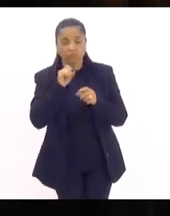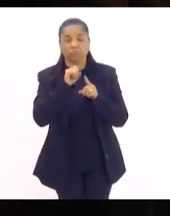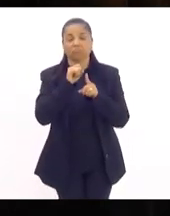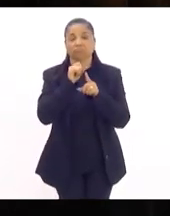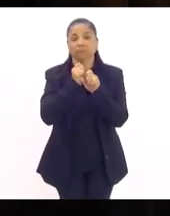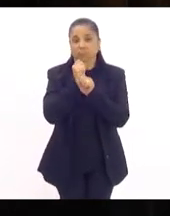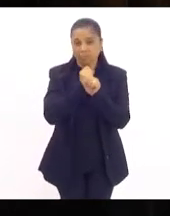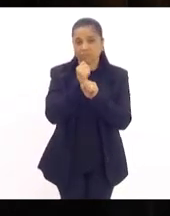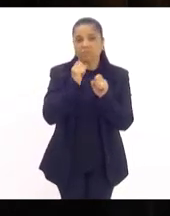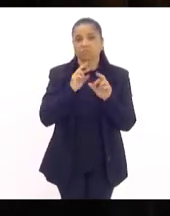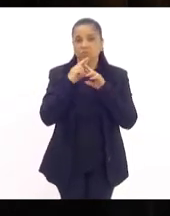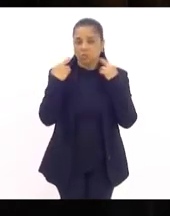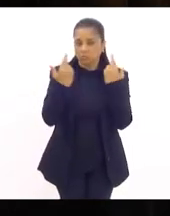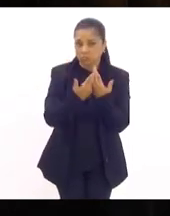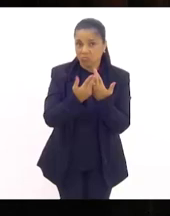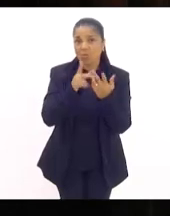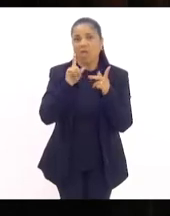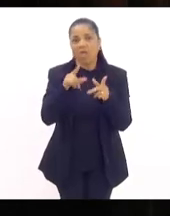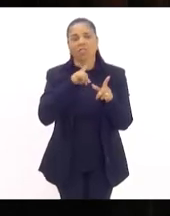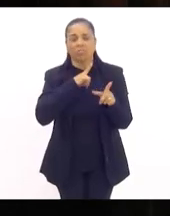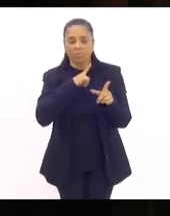violência do Estado, ou seja, o NAPAV